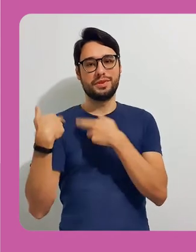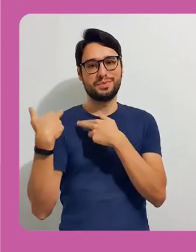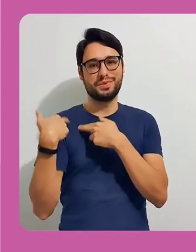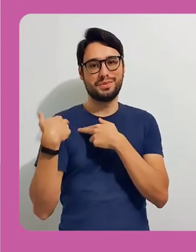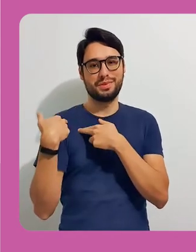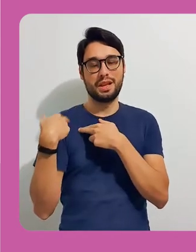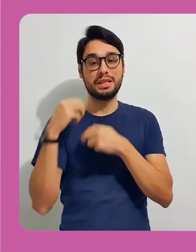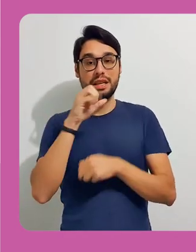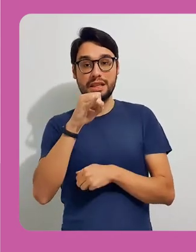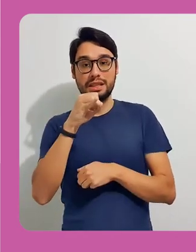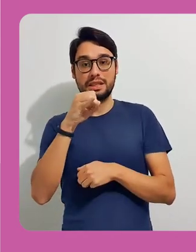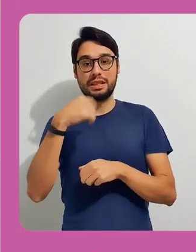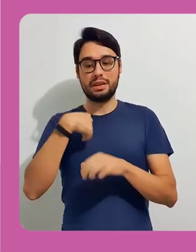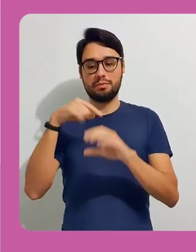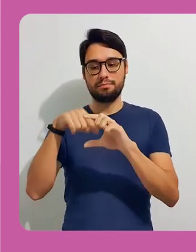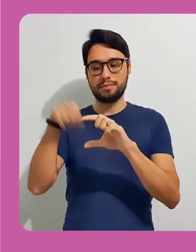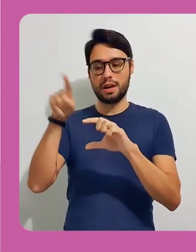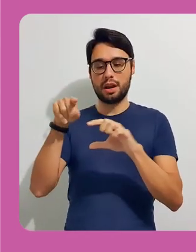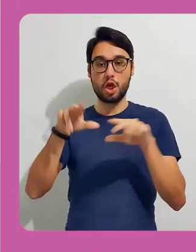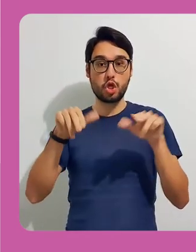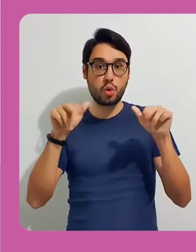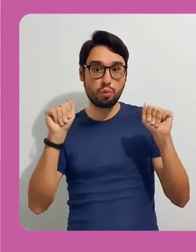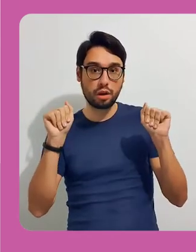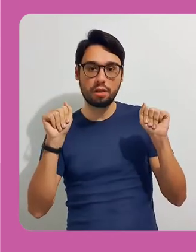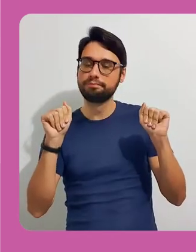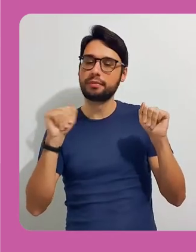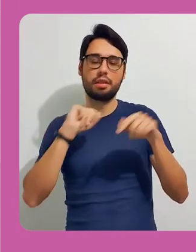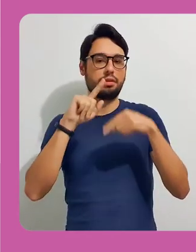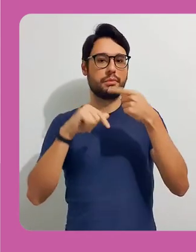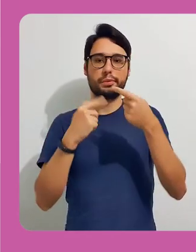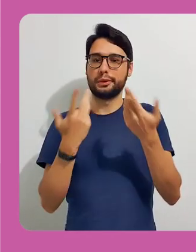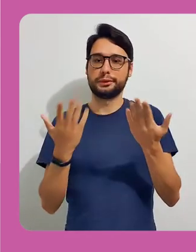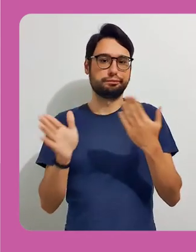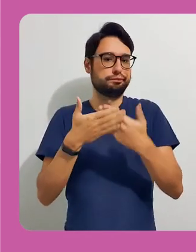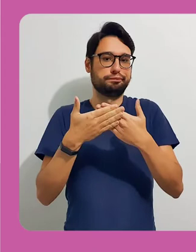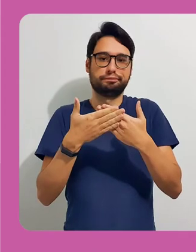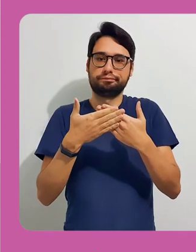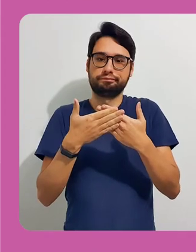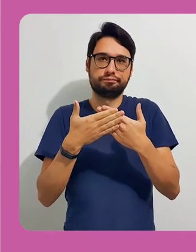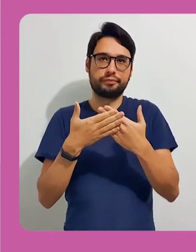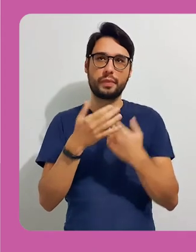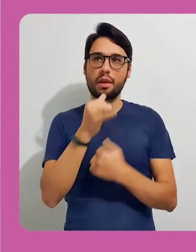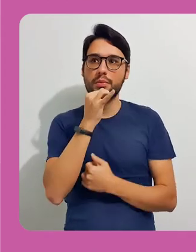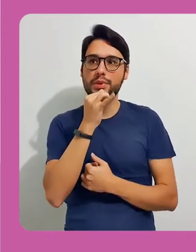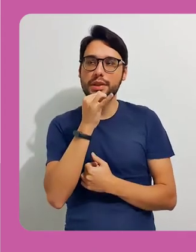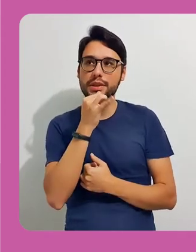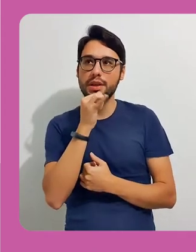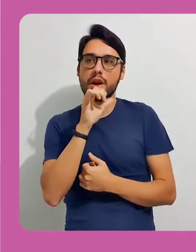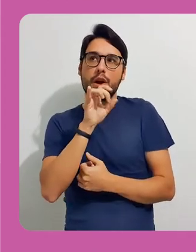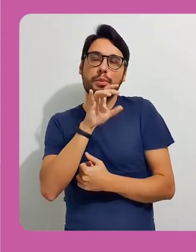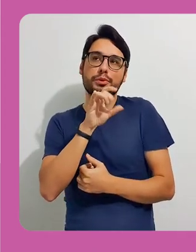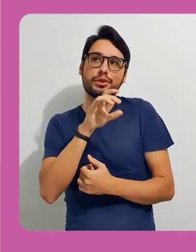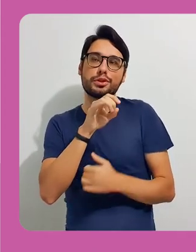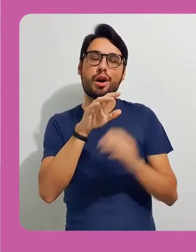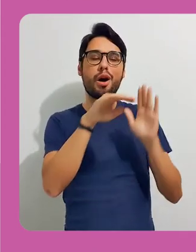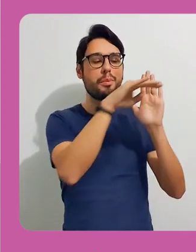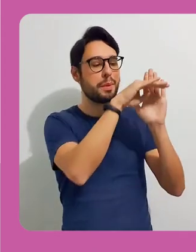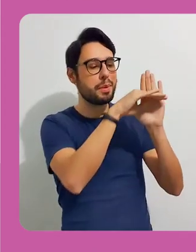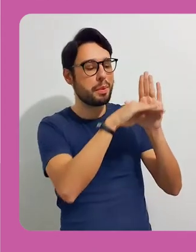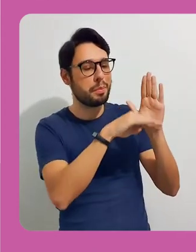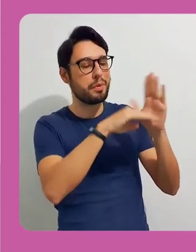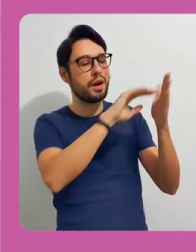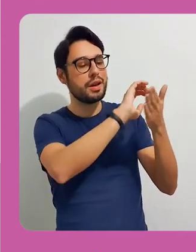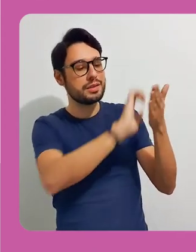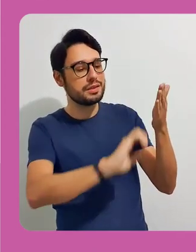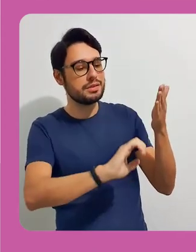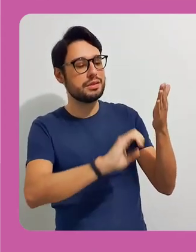aluno reenvio uma atividade eu posso ir lá e marcar para ele reenviar se eu marcar como nunca não